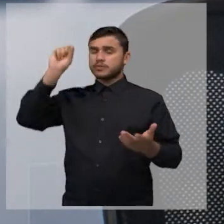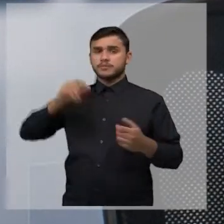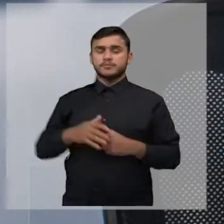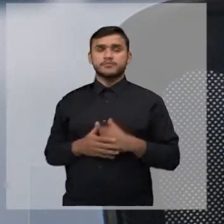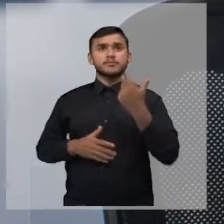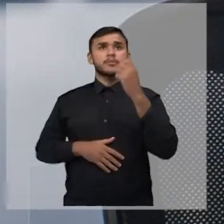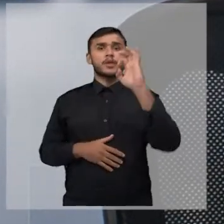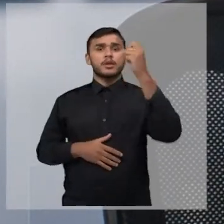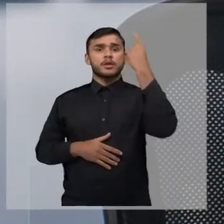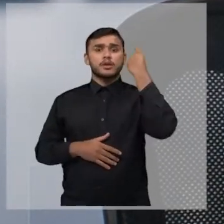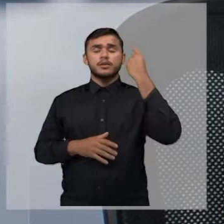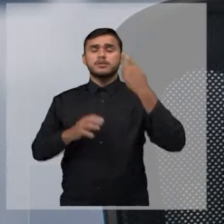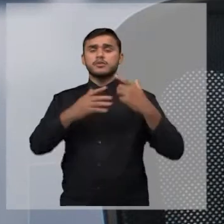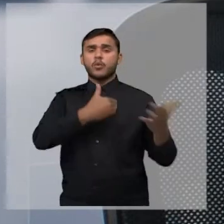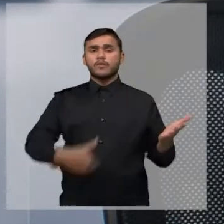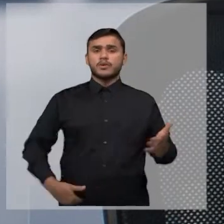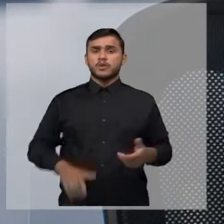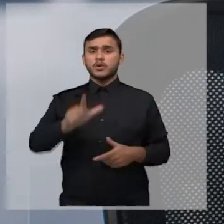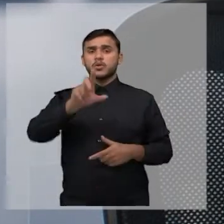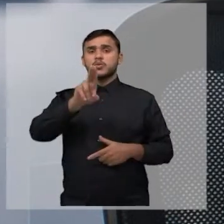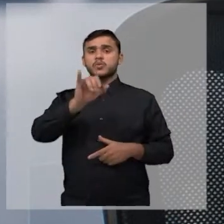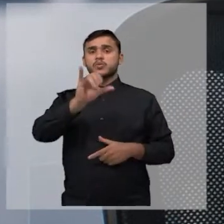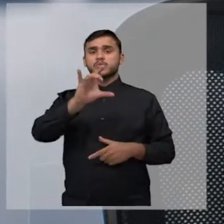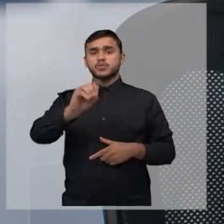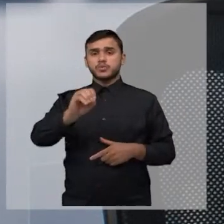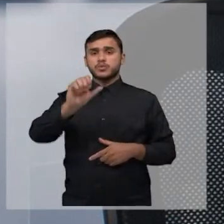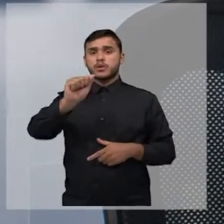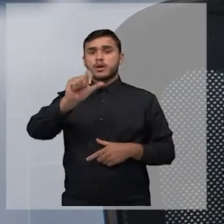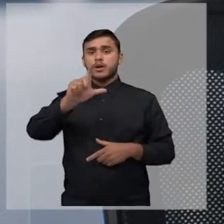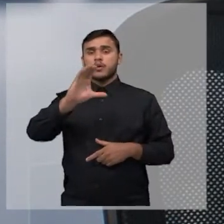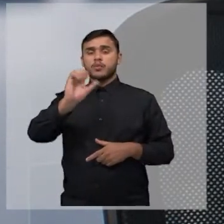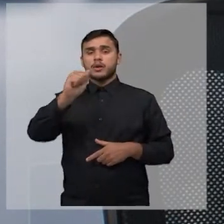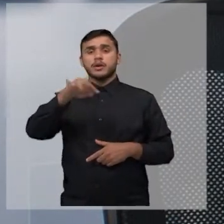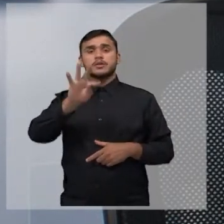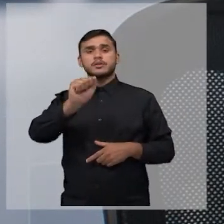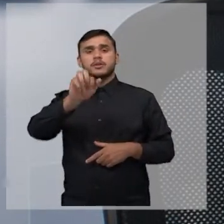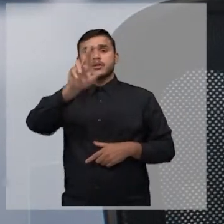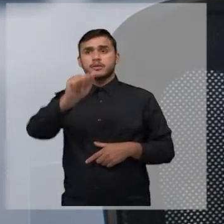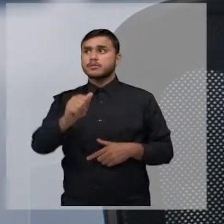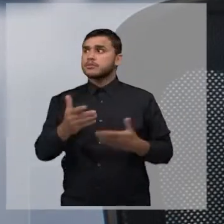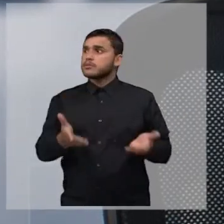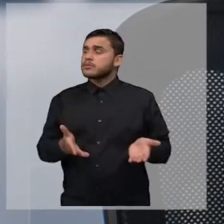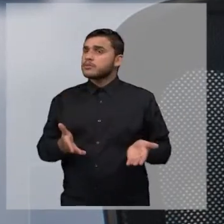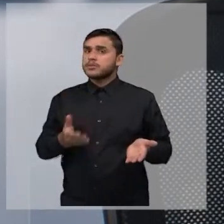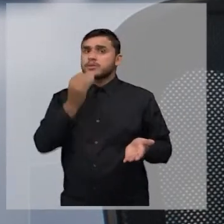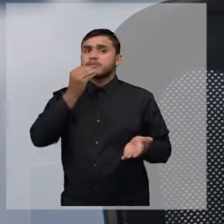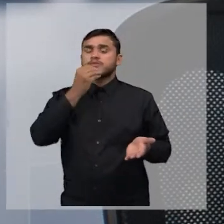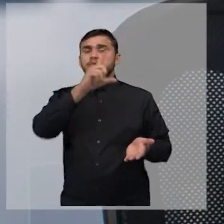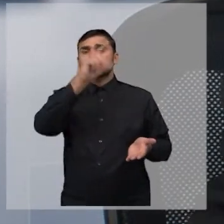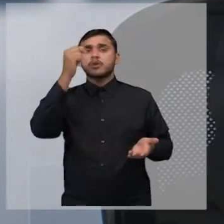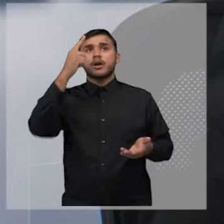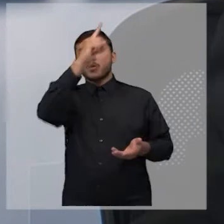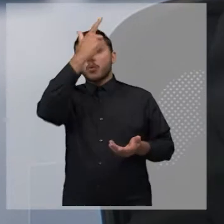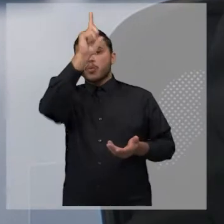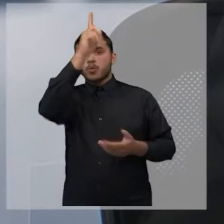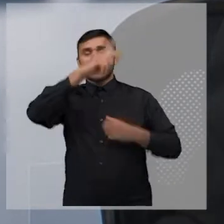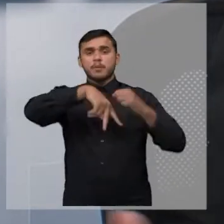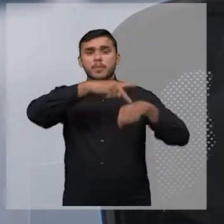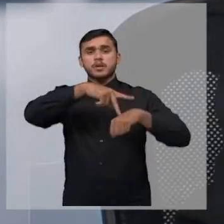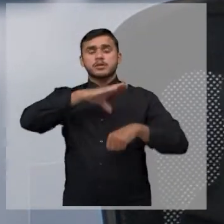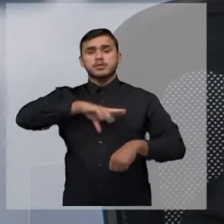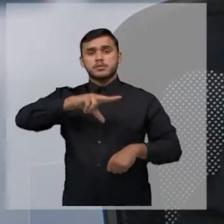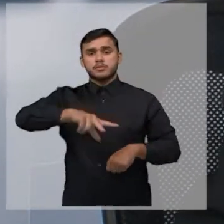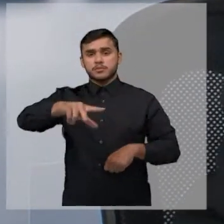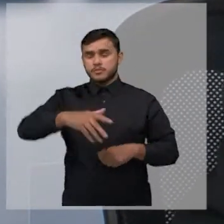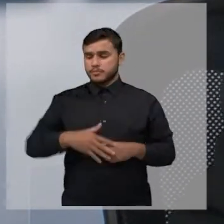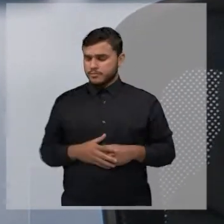em Portugal. Isso também seria, na minha avaliação, o nome mais indicado, sem dúvida, até com ponto de confluência. Tem o